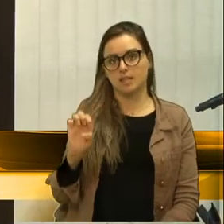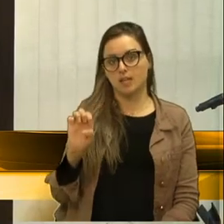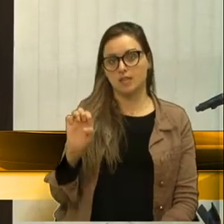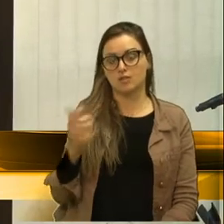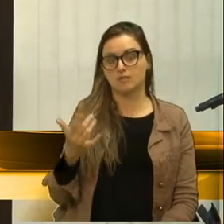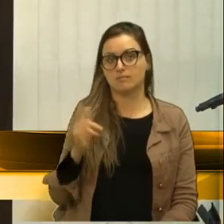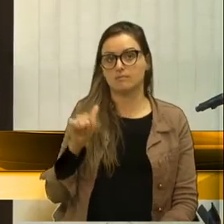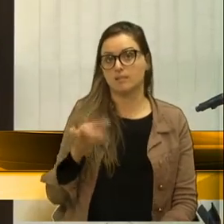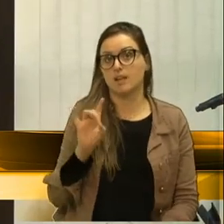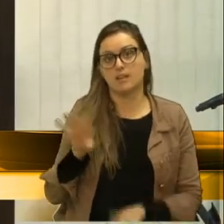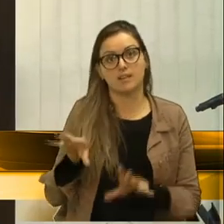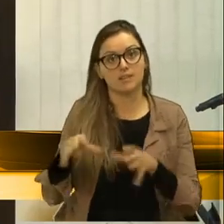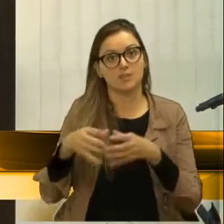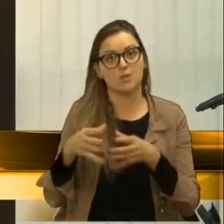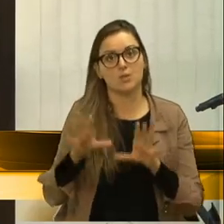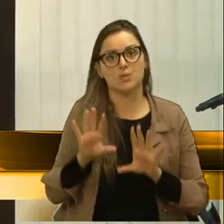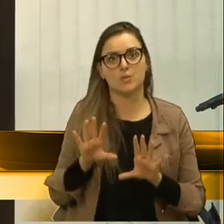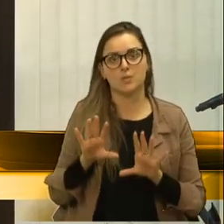corporativismo.